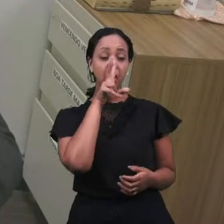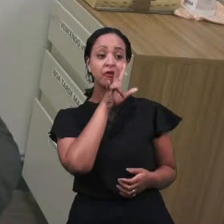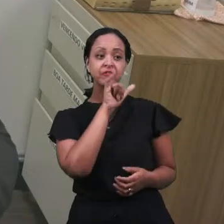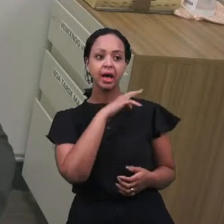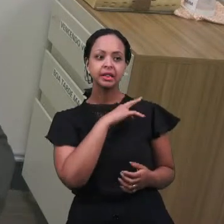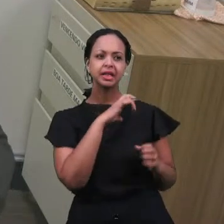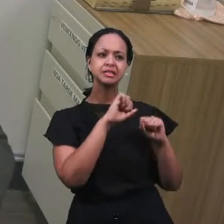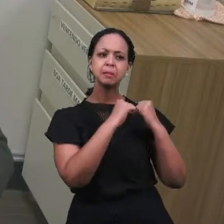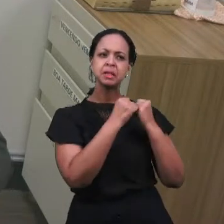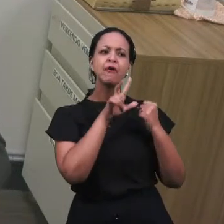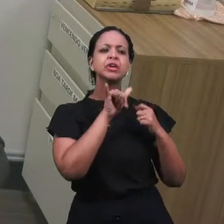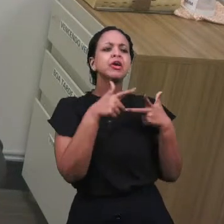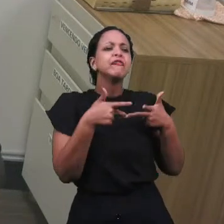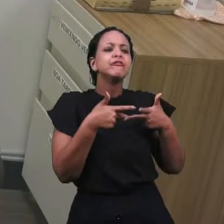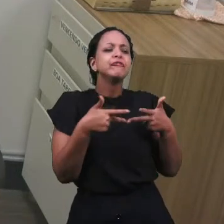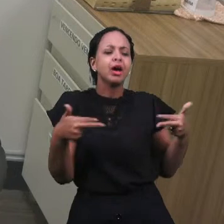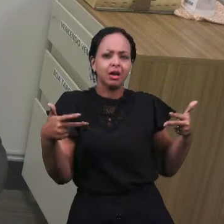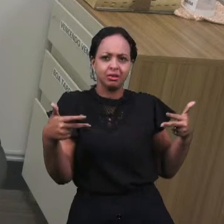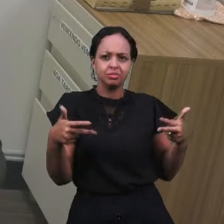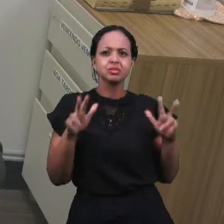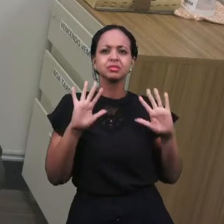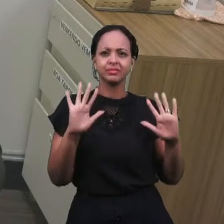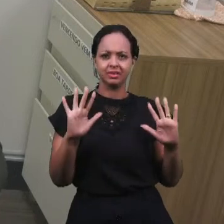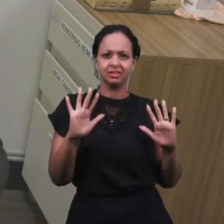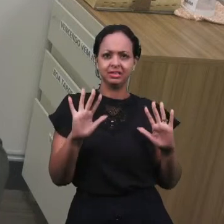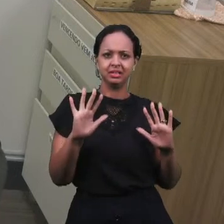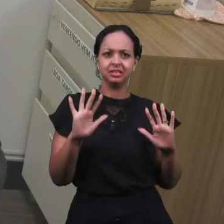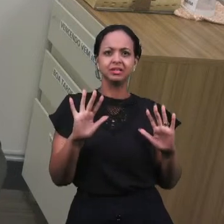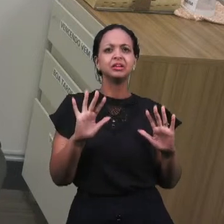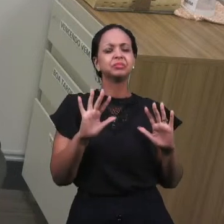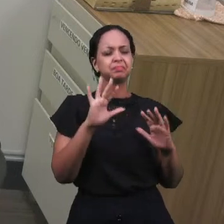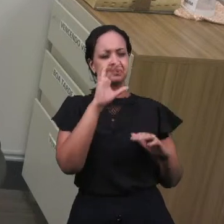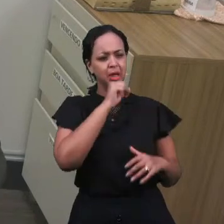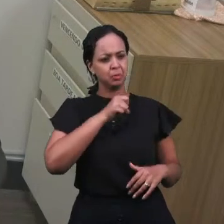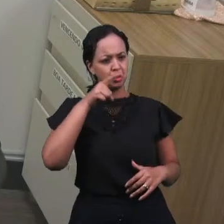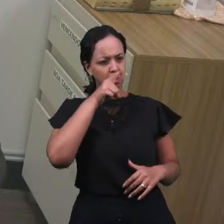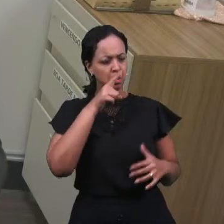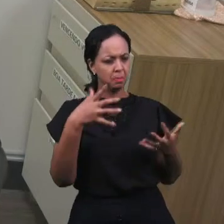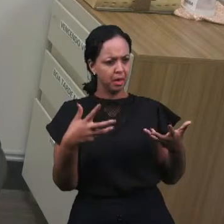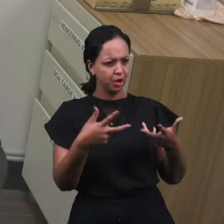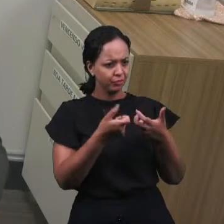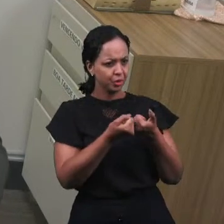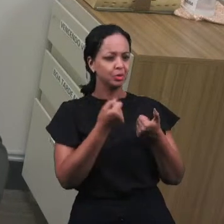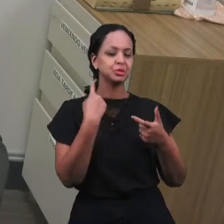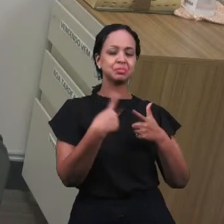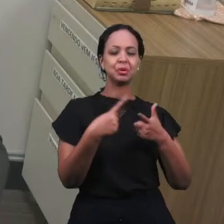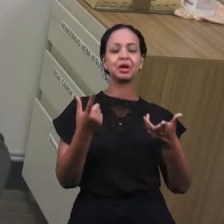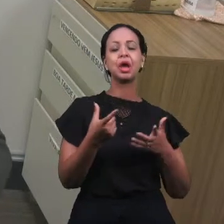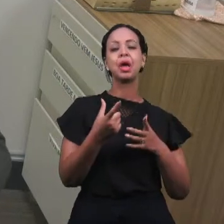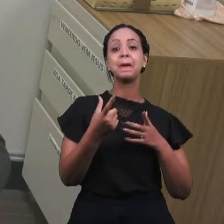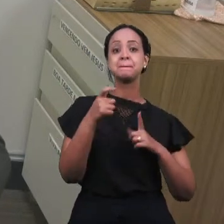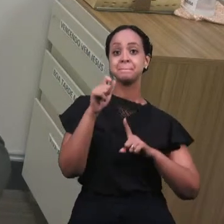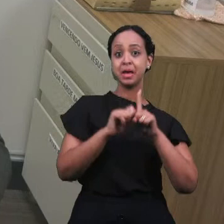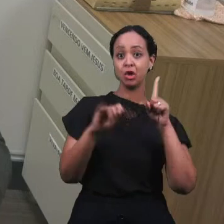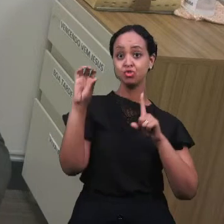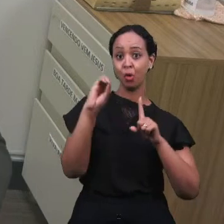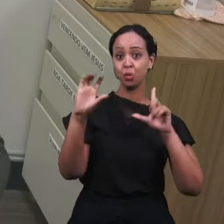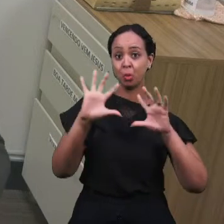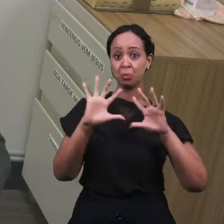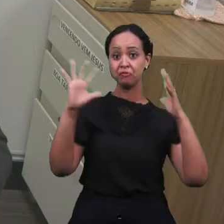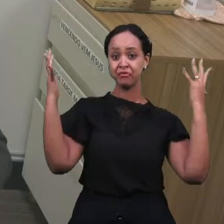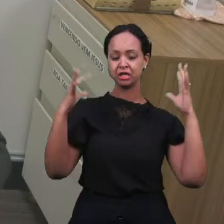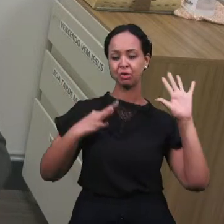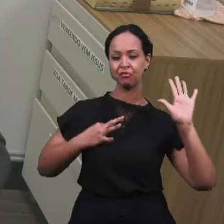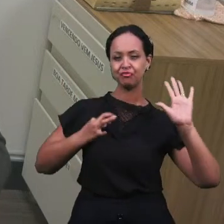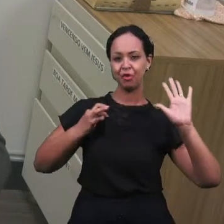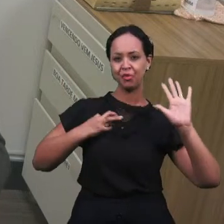são vários seminários, né? O fim de semana maravilhoso que teremos devido a essa festa da dedicação, a festa